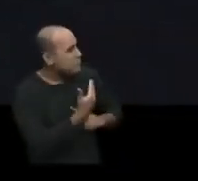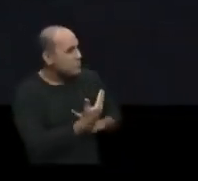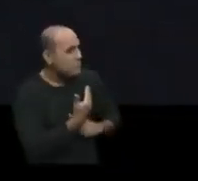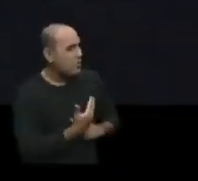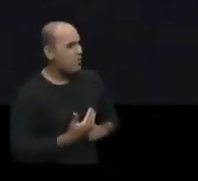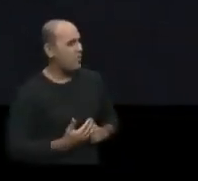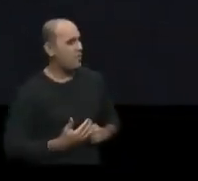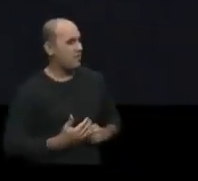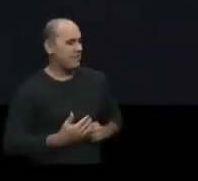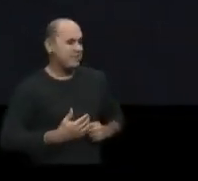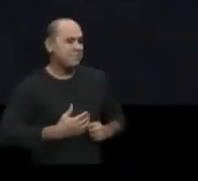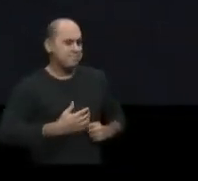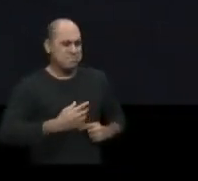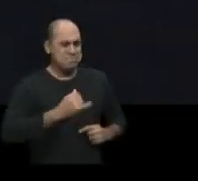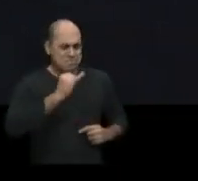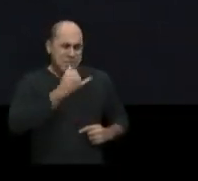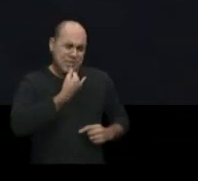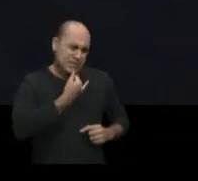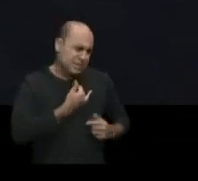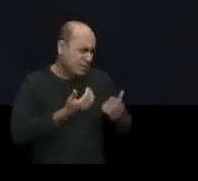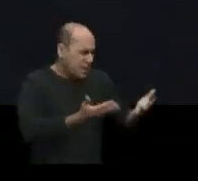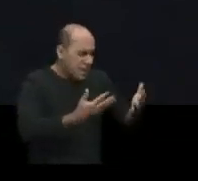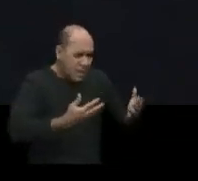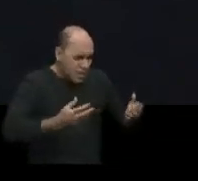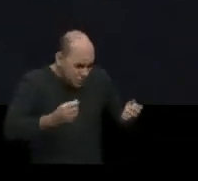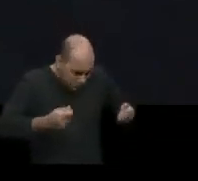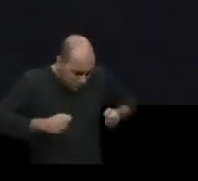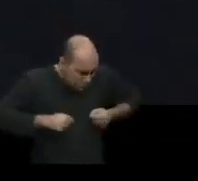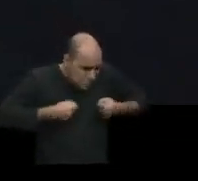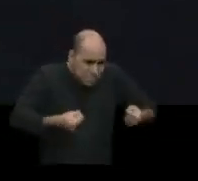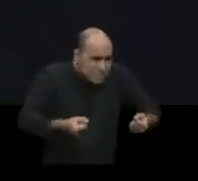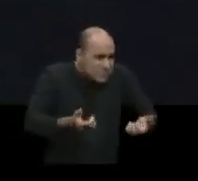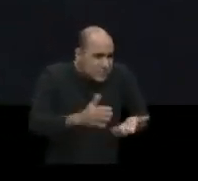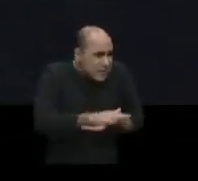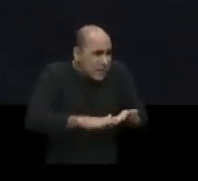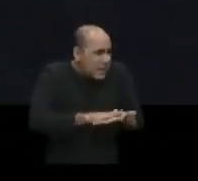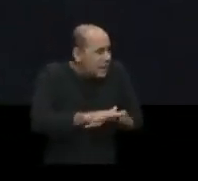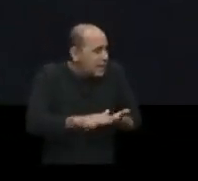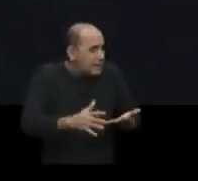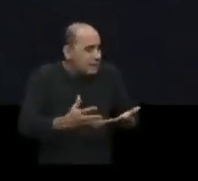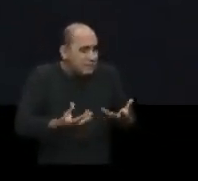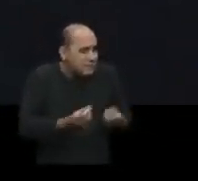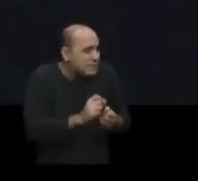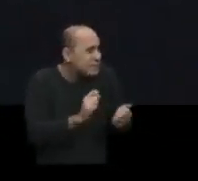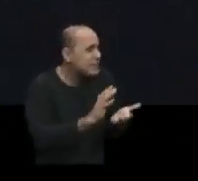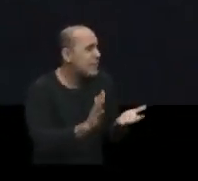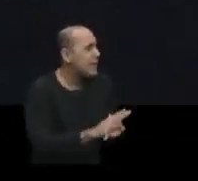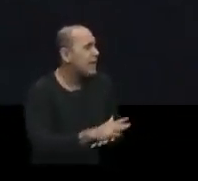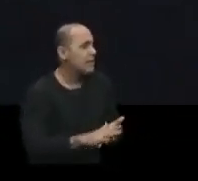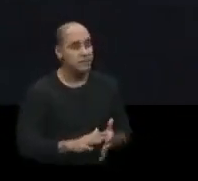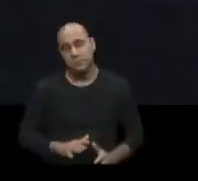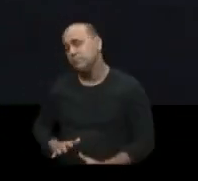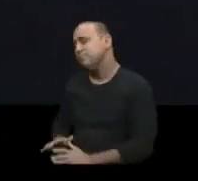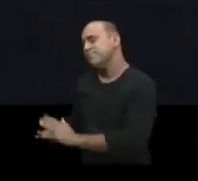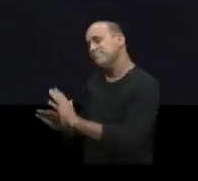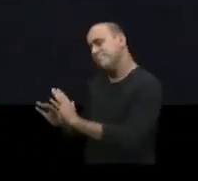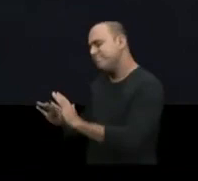E dói saber que agora eu não posso fazer nada por ele. Você fez,